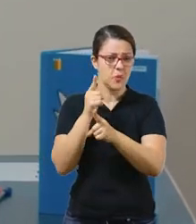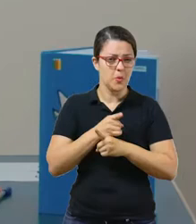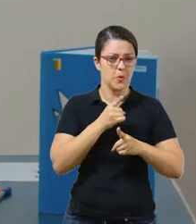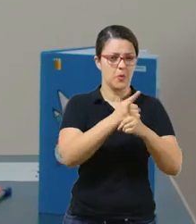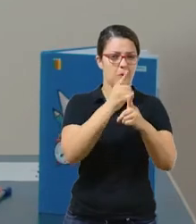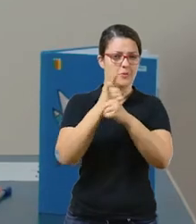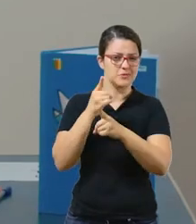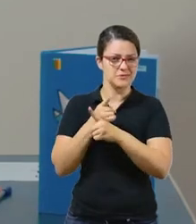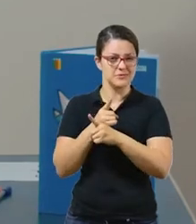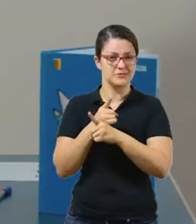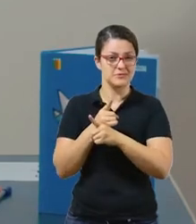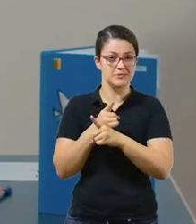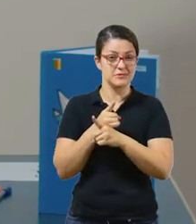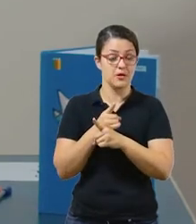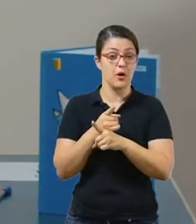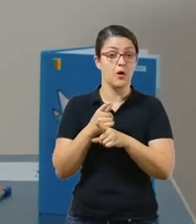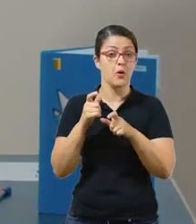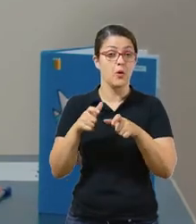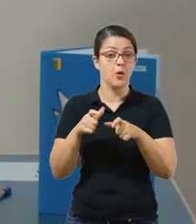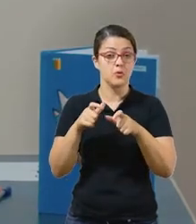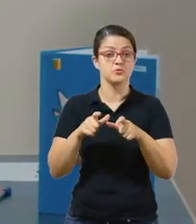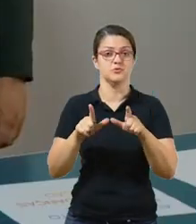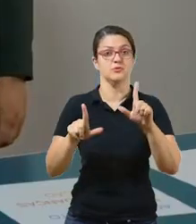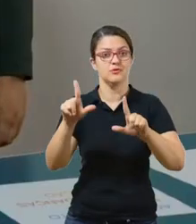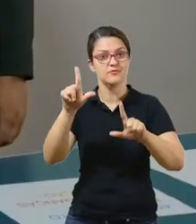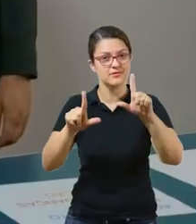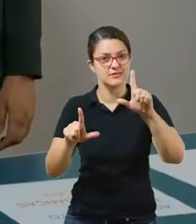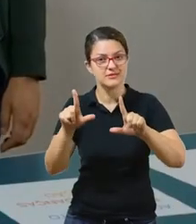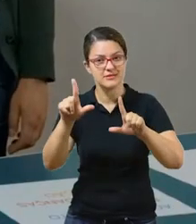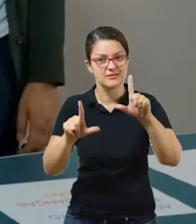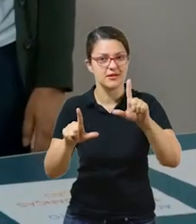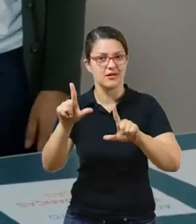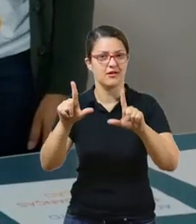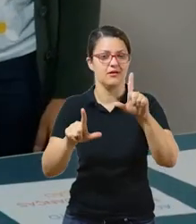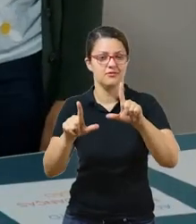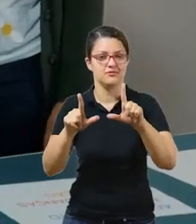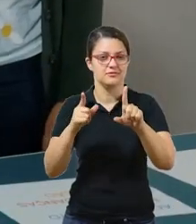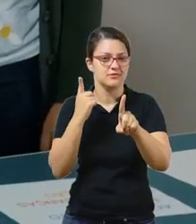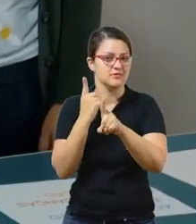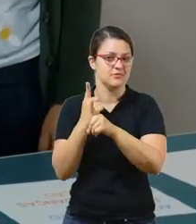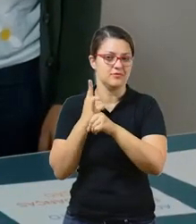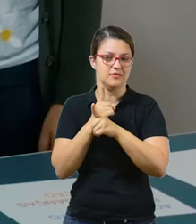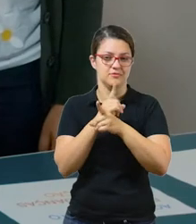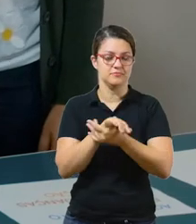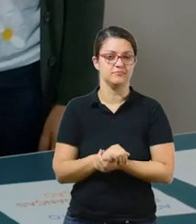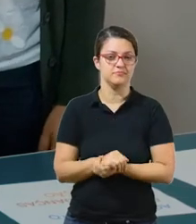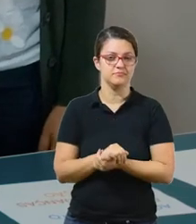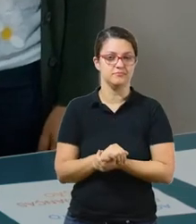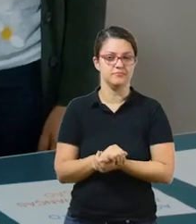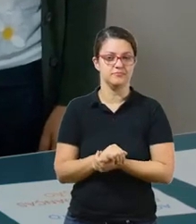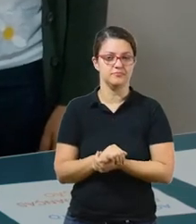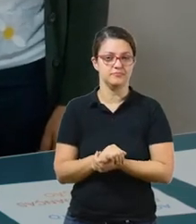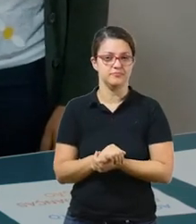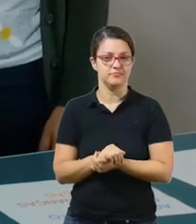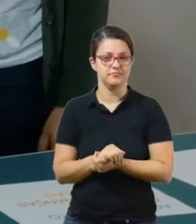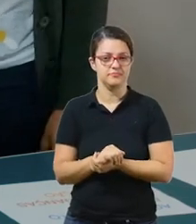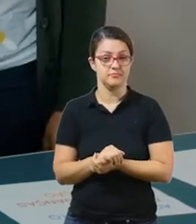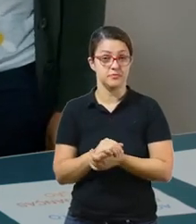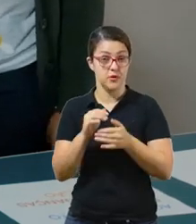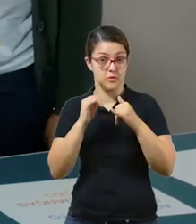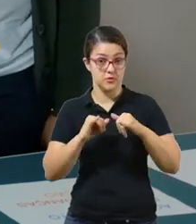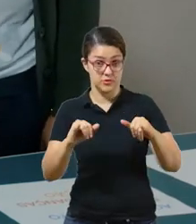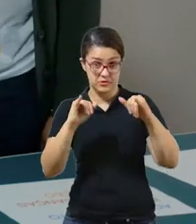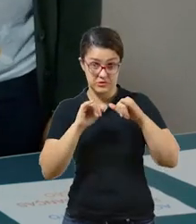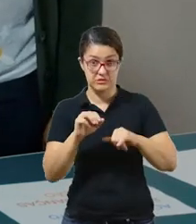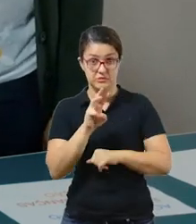principalmente nos meios de comunicação. Vamos ver então o que é notícia? Esse texto você vai encontrar lá no